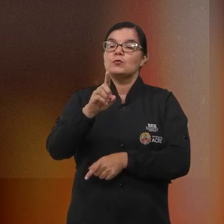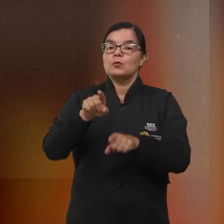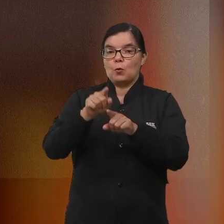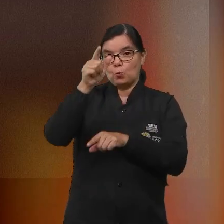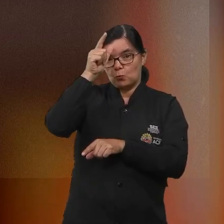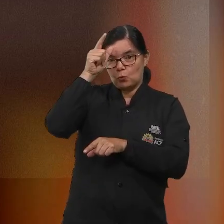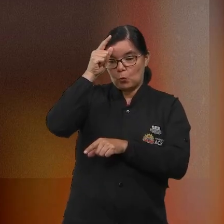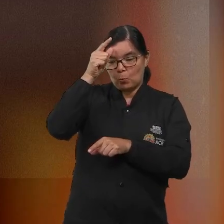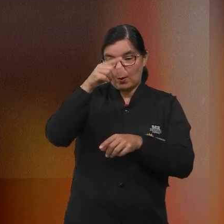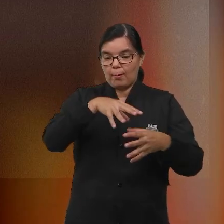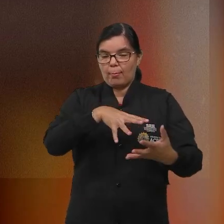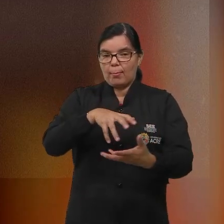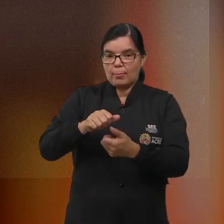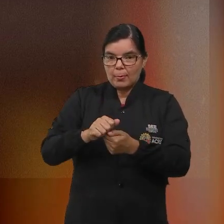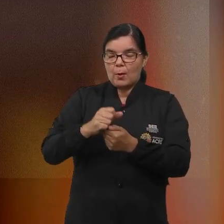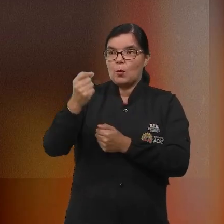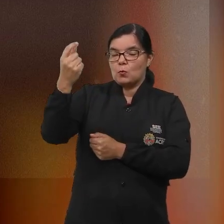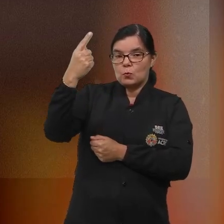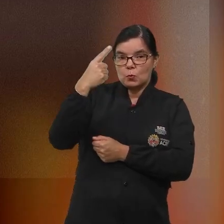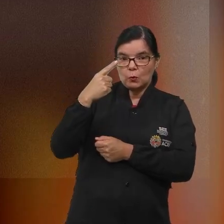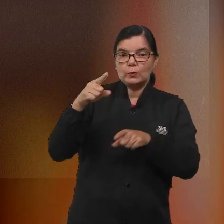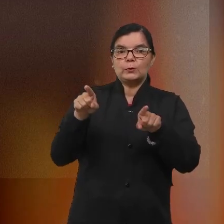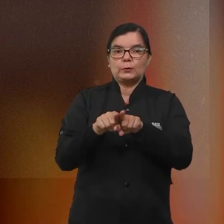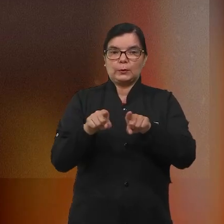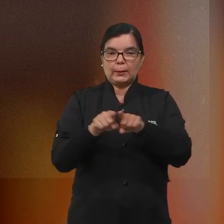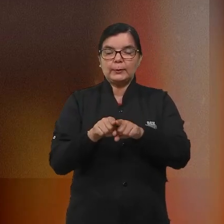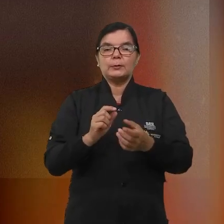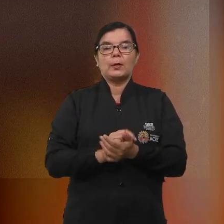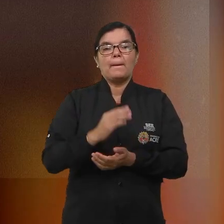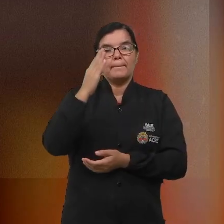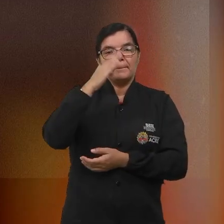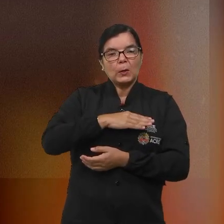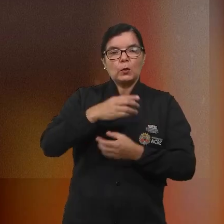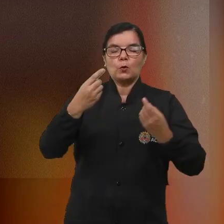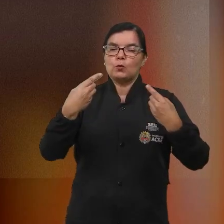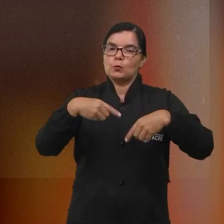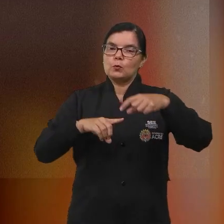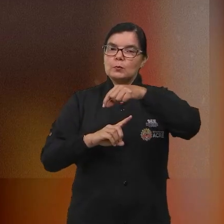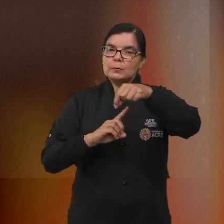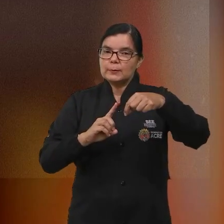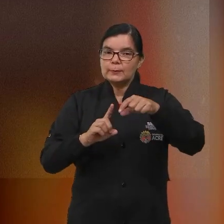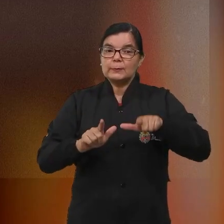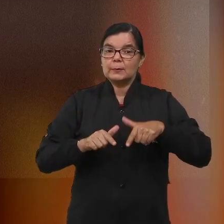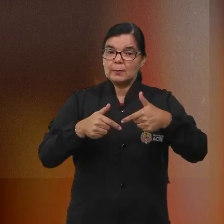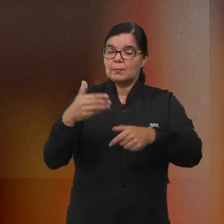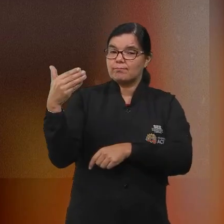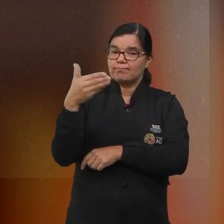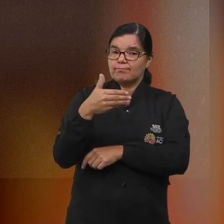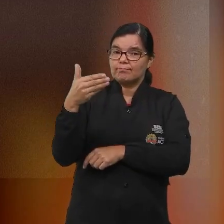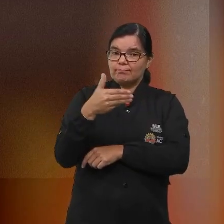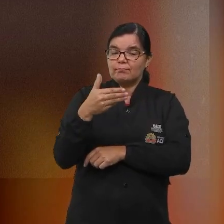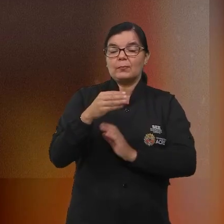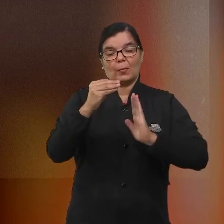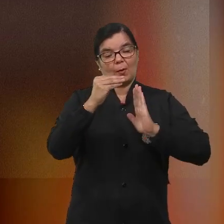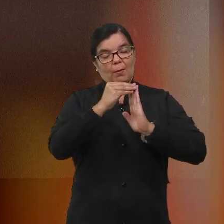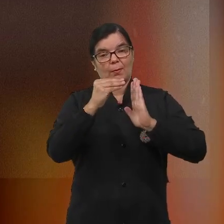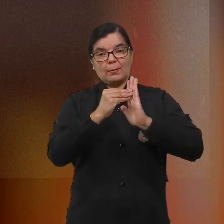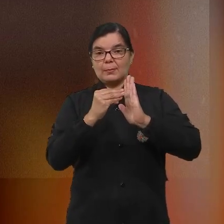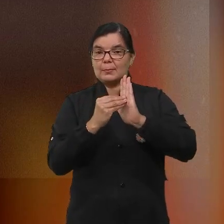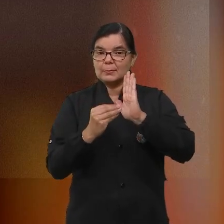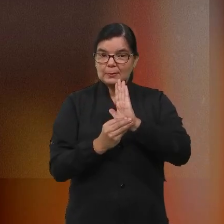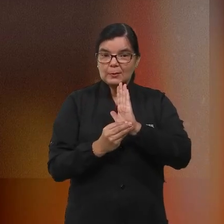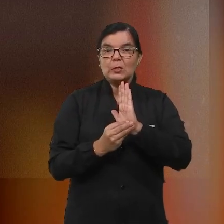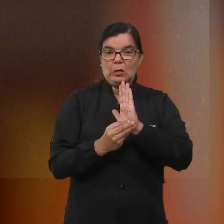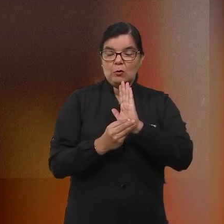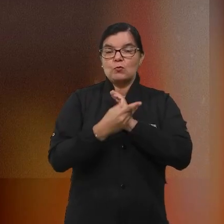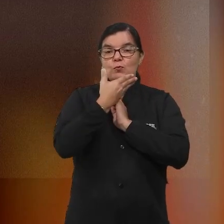Sol, Terra em Transe e O Dragão da Maldade contra o Santo Guerreiro, são frequentemente ainda